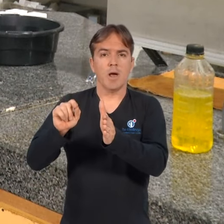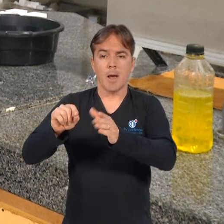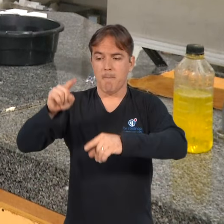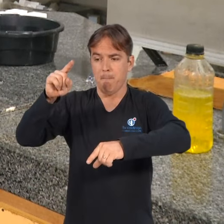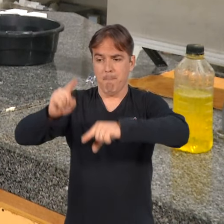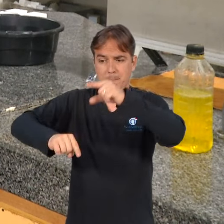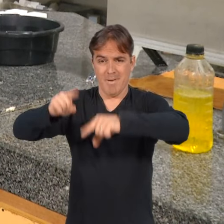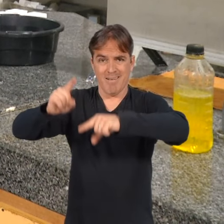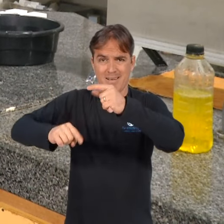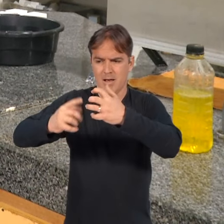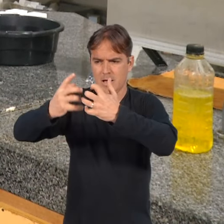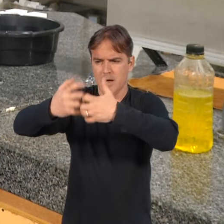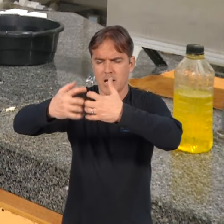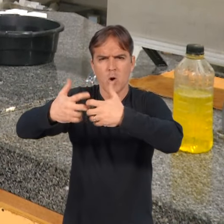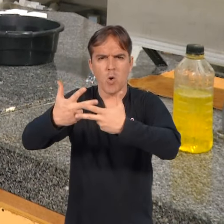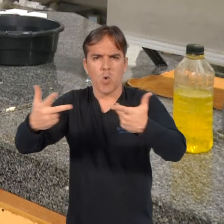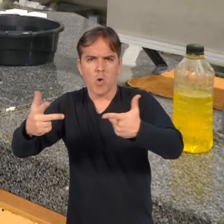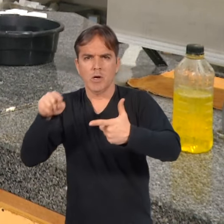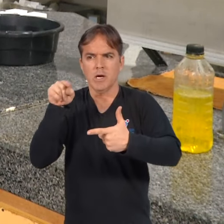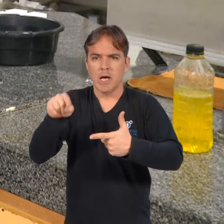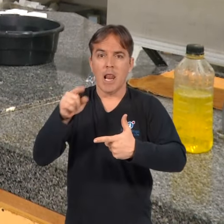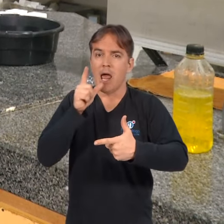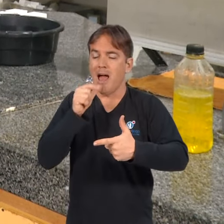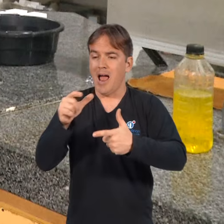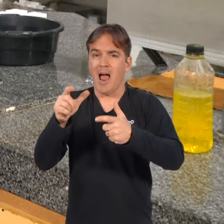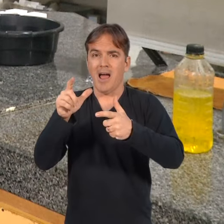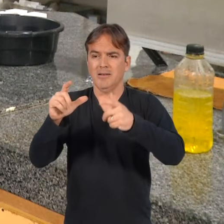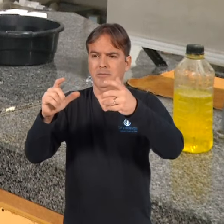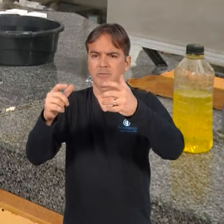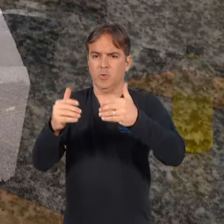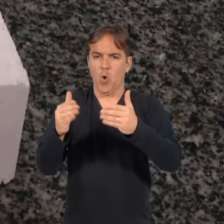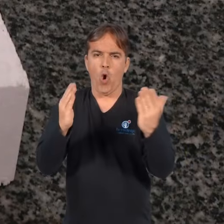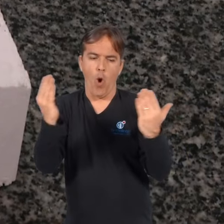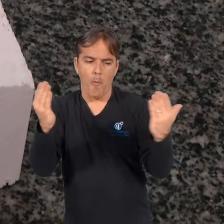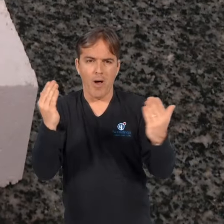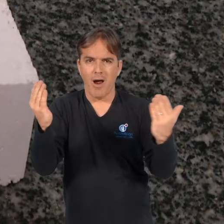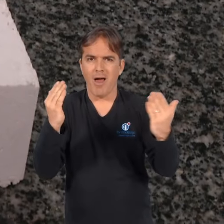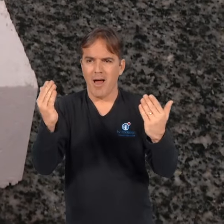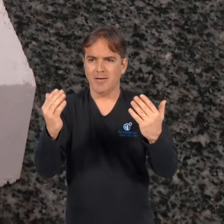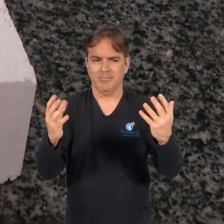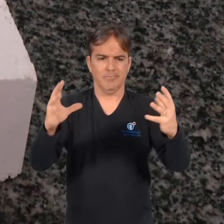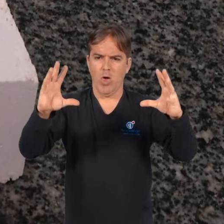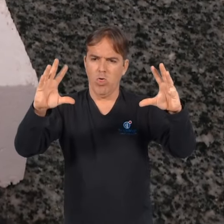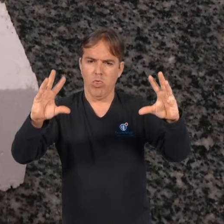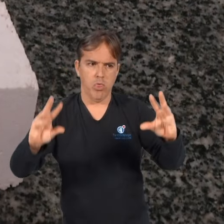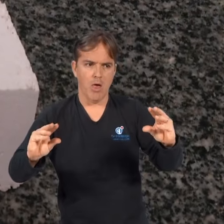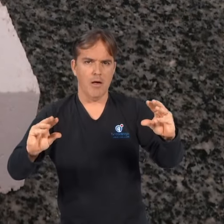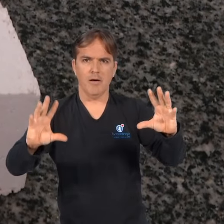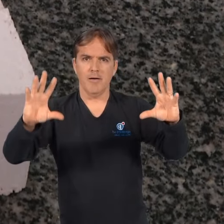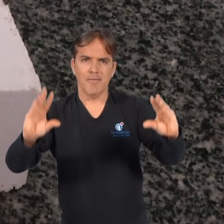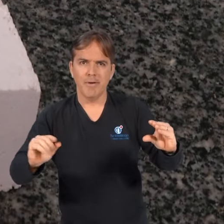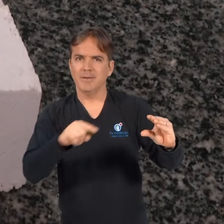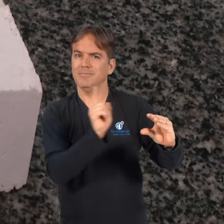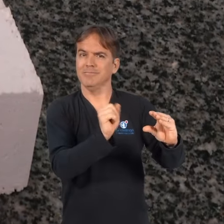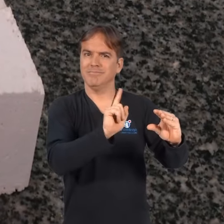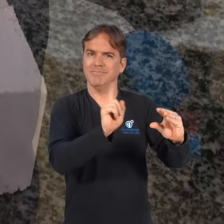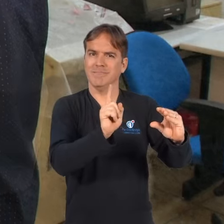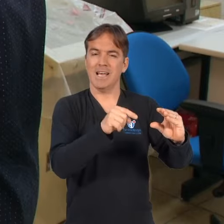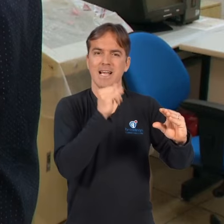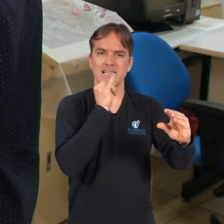mecânicas, não há uma alteração tão abrupta, não há uma queda abrupta das propriedades mecânicas quando nós